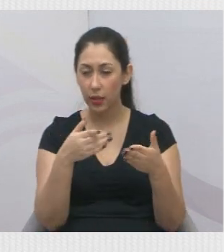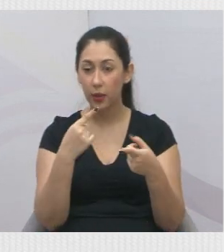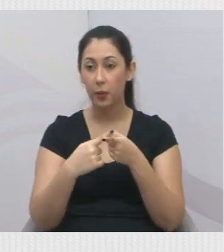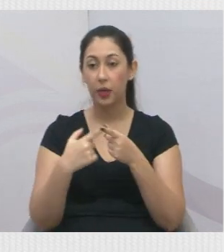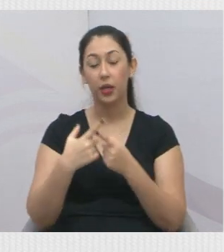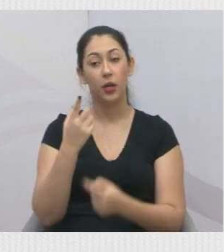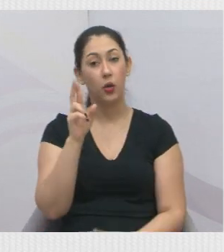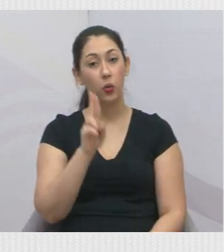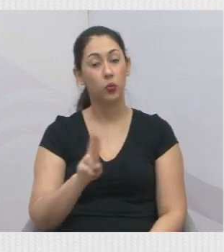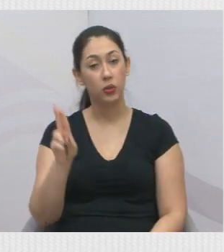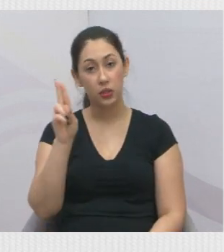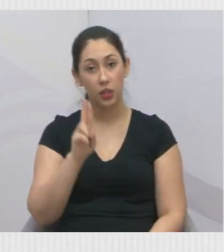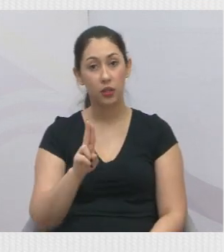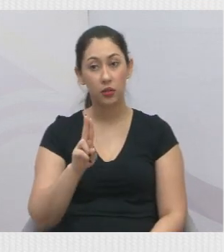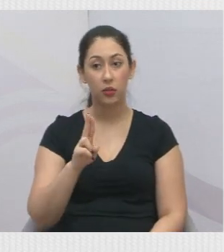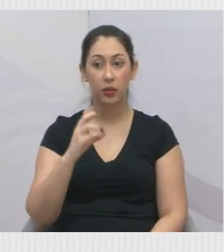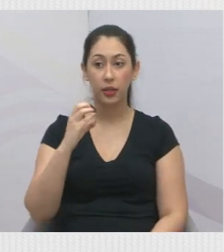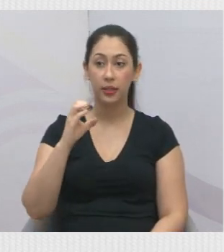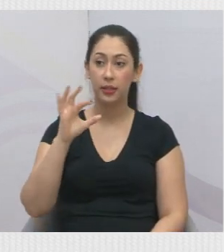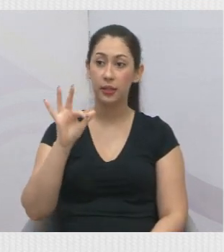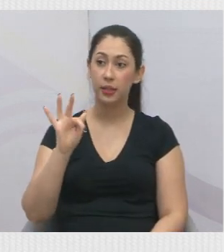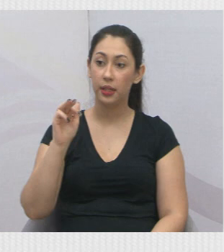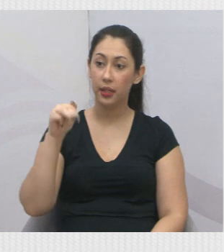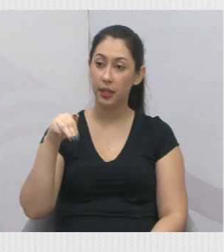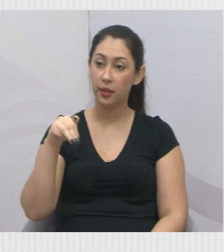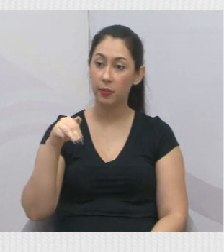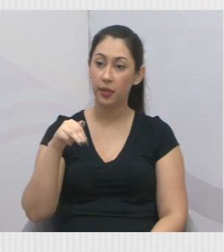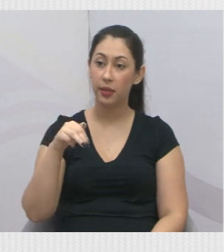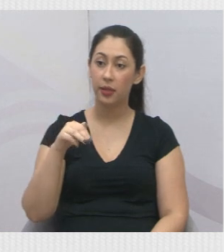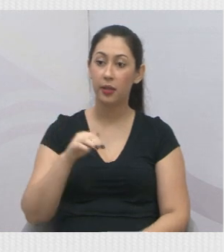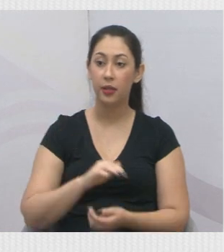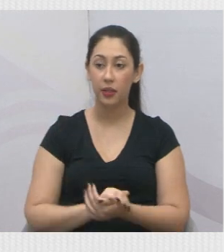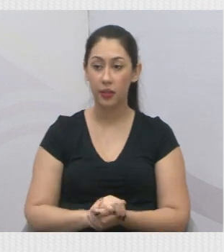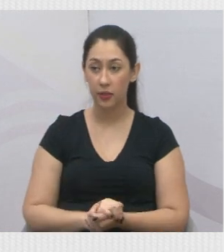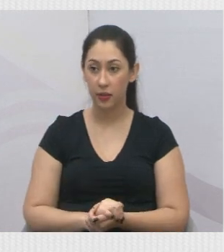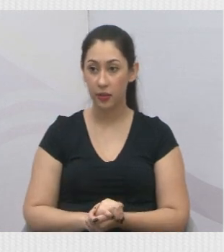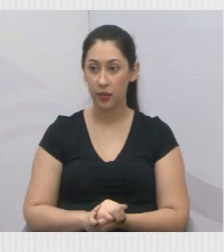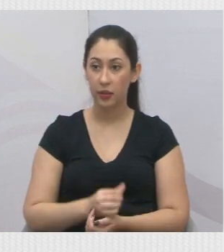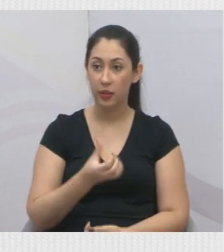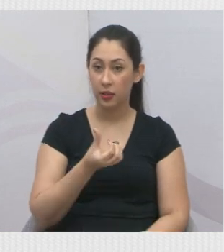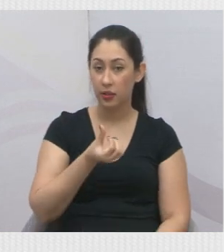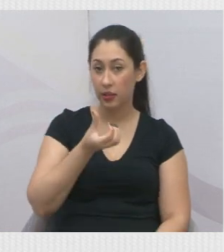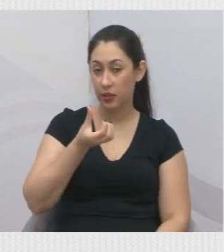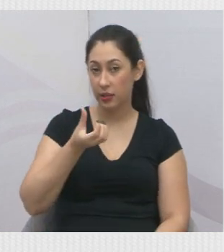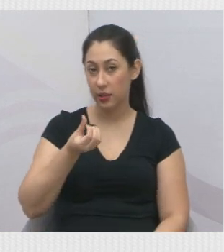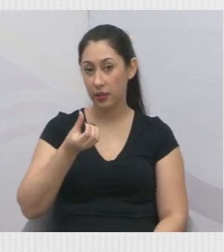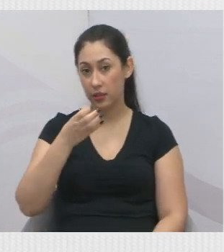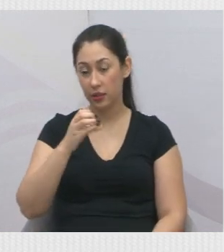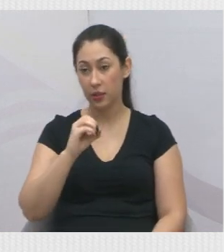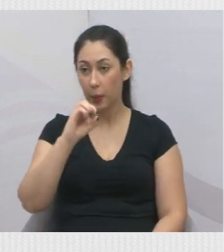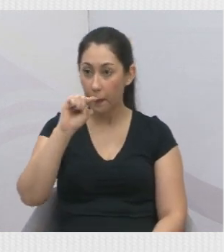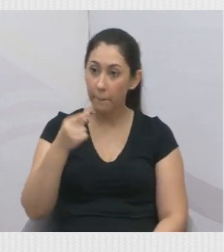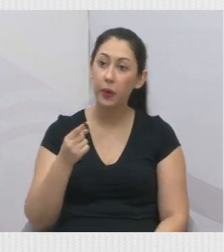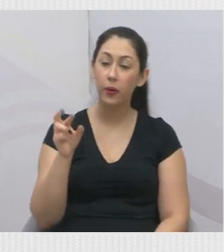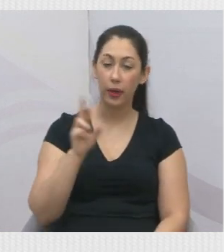pelo STN para calcular é de 660 mil milhões 296. Então, de acordo com a